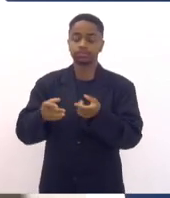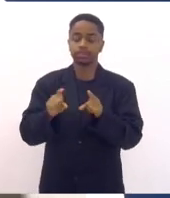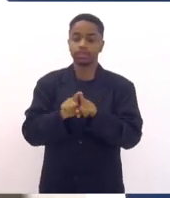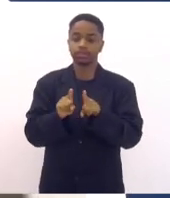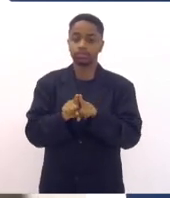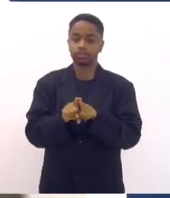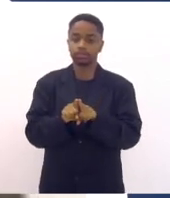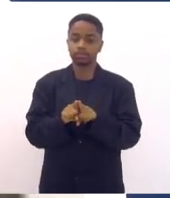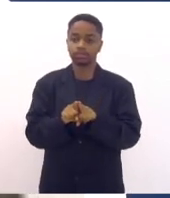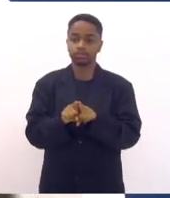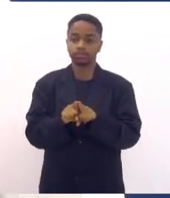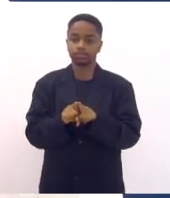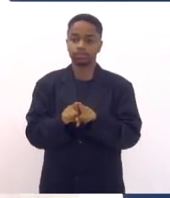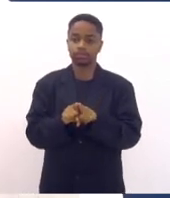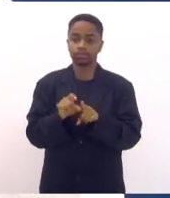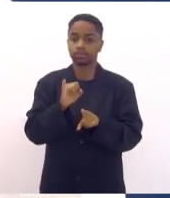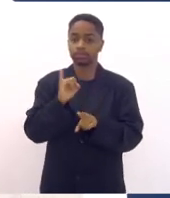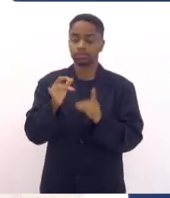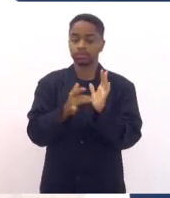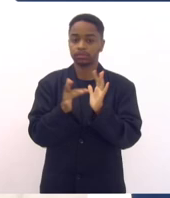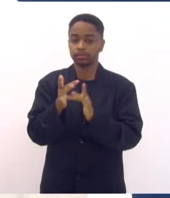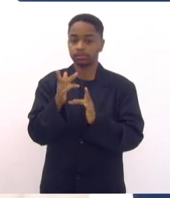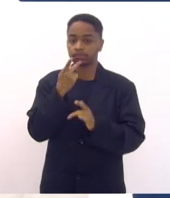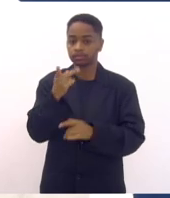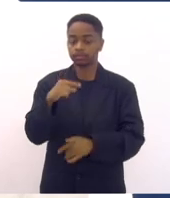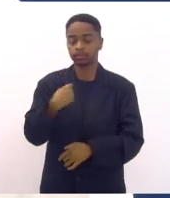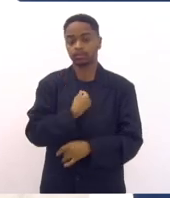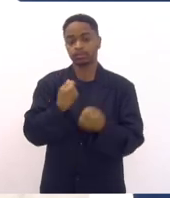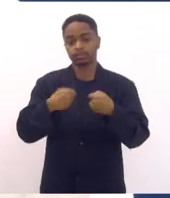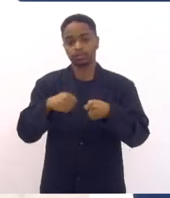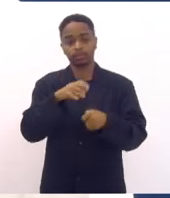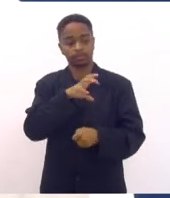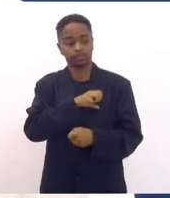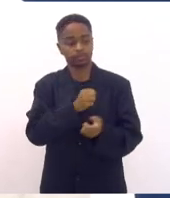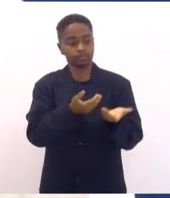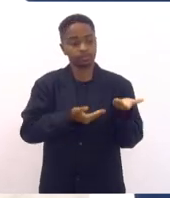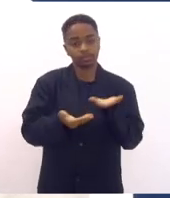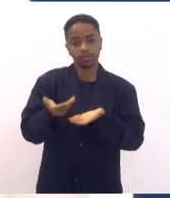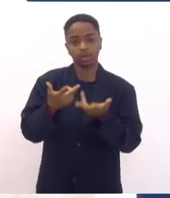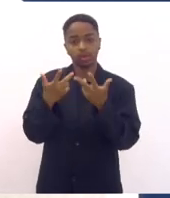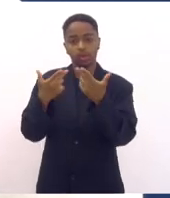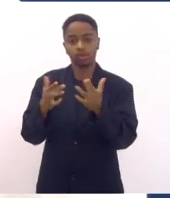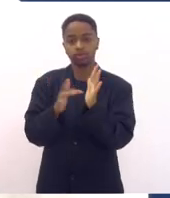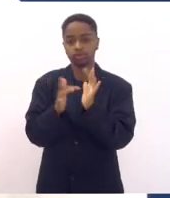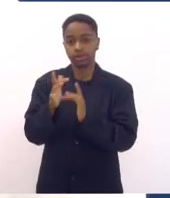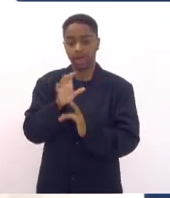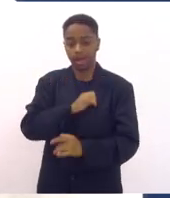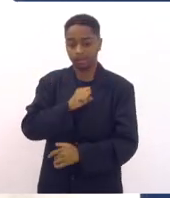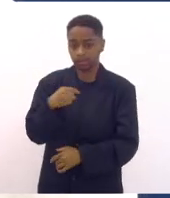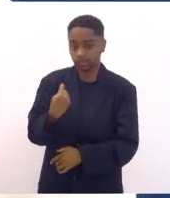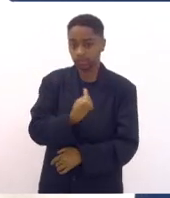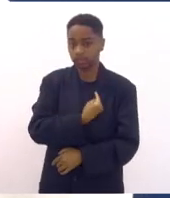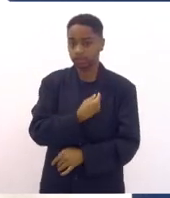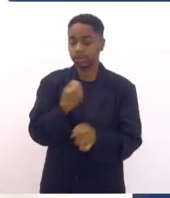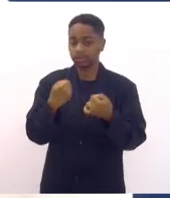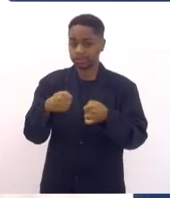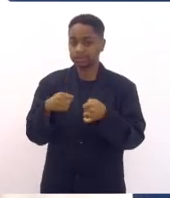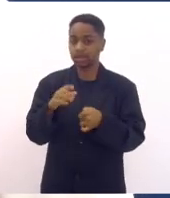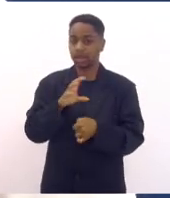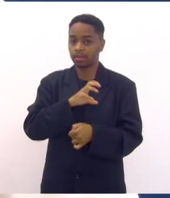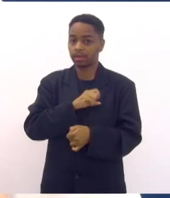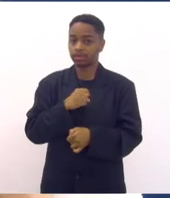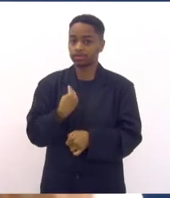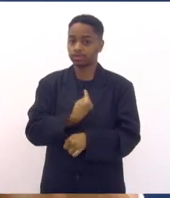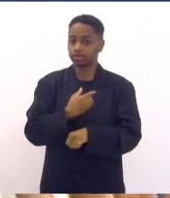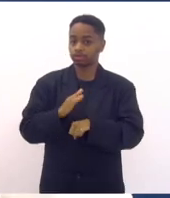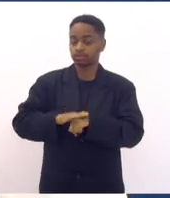quando Cristo diz para amarmos uns aos outros como ele nos ama é amarmo-nos a nós mesmos para que